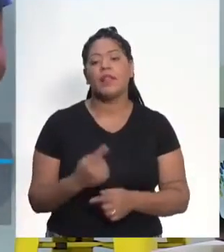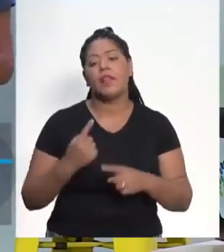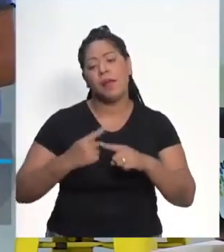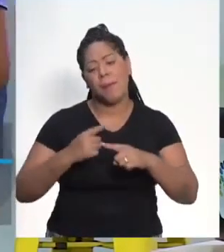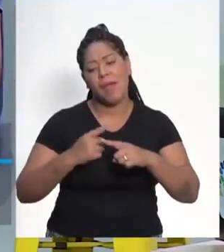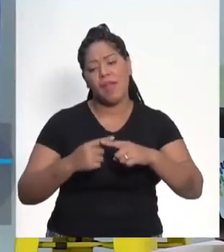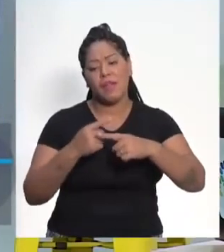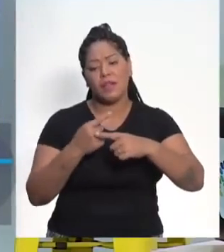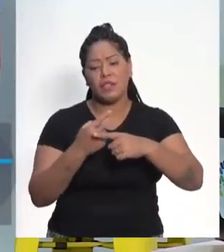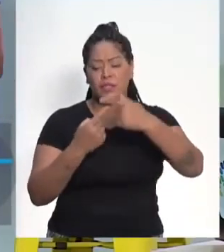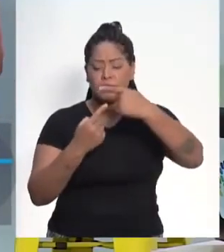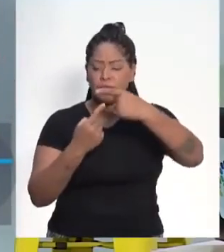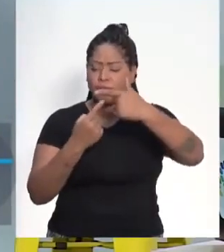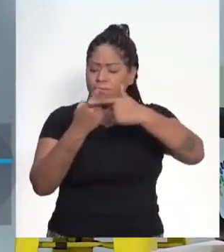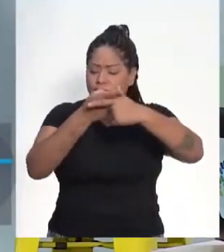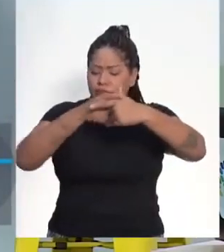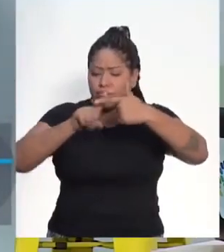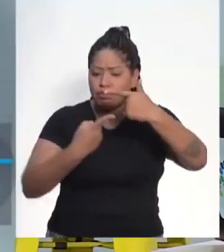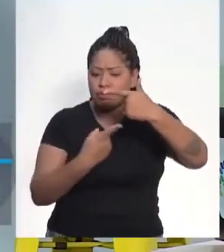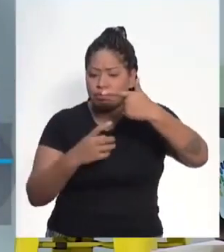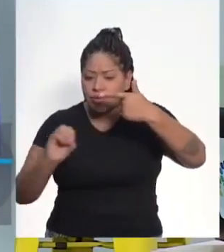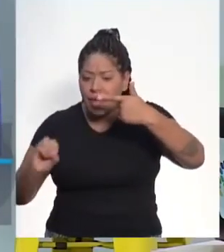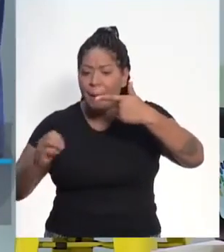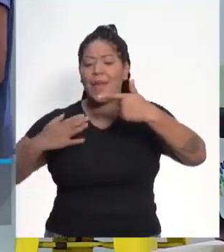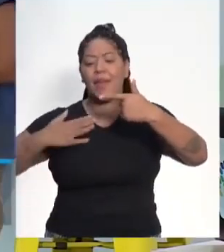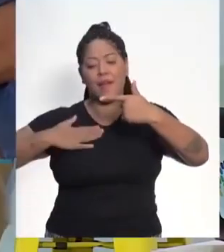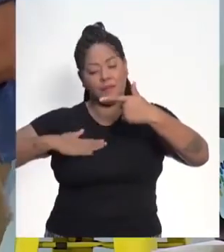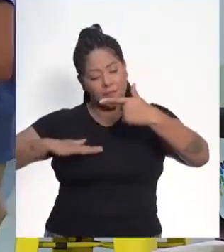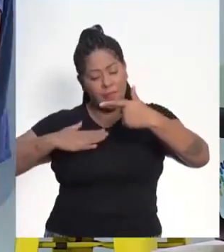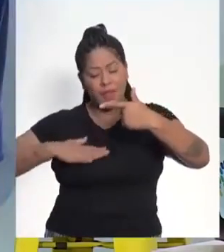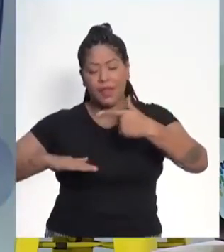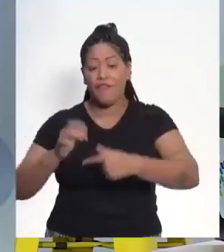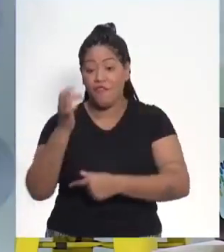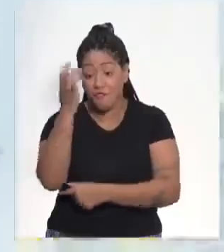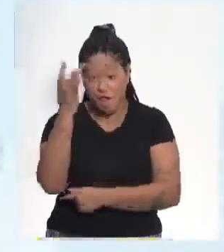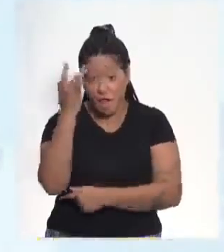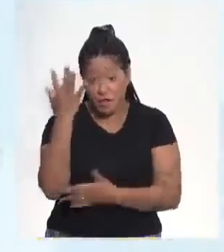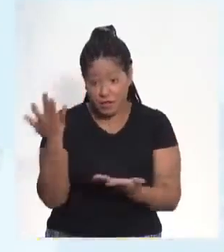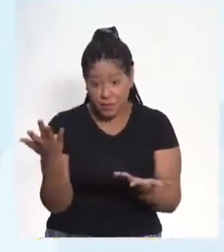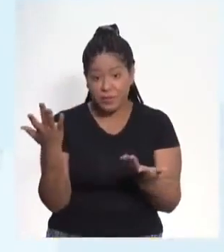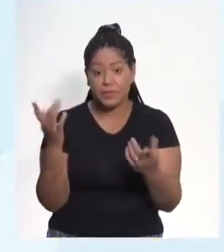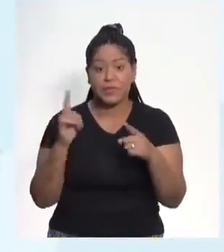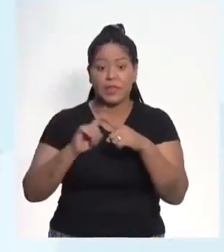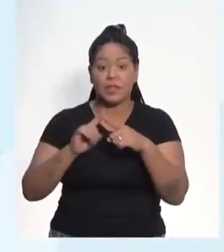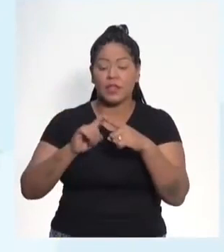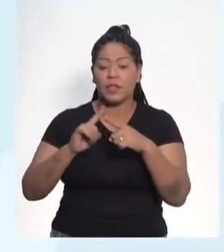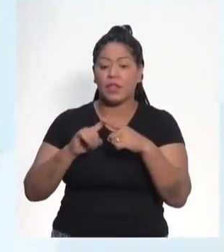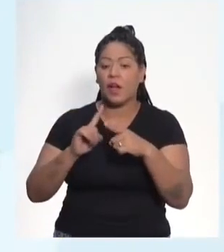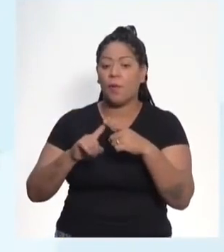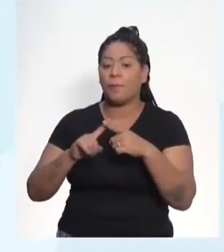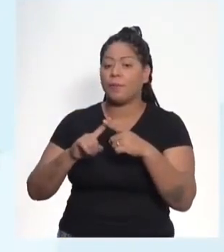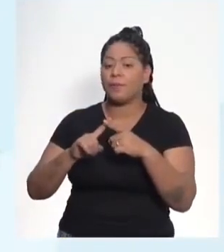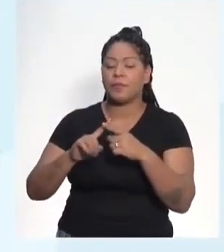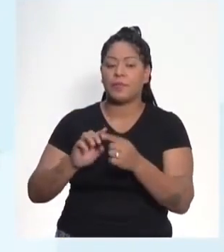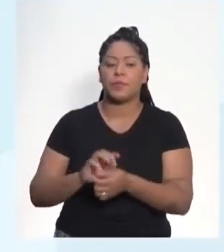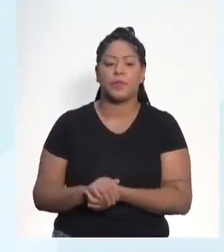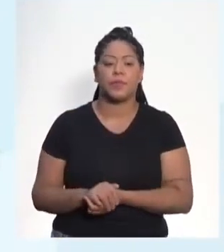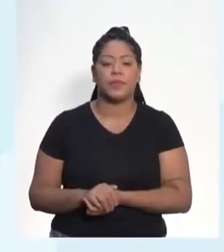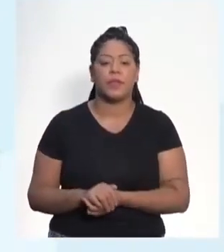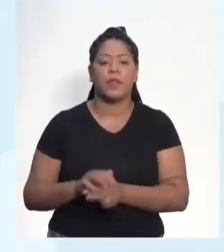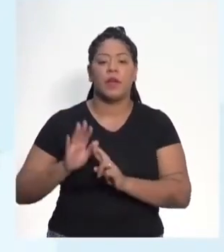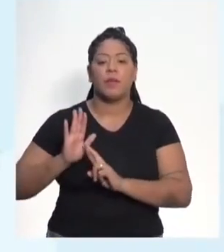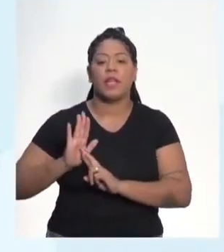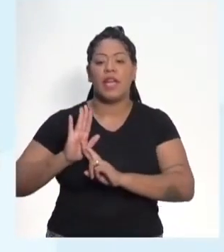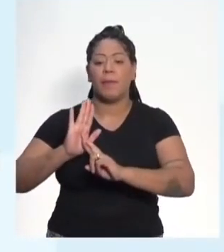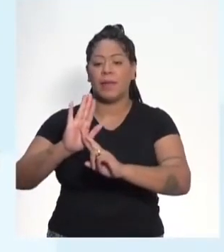vocês bem sabem. Tudo bem? Podemos dizer ainda que a porcentagem representa partes de um inteiro, já que a gente está falando de razão. E razão